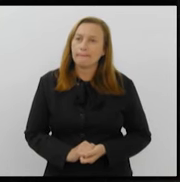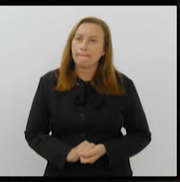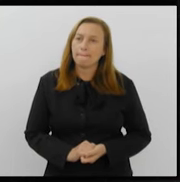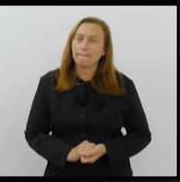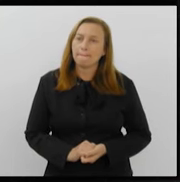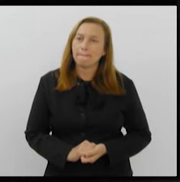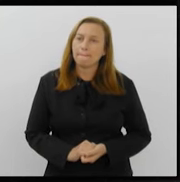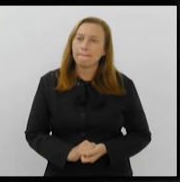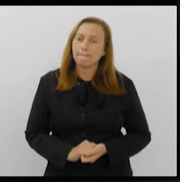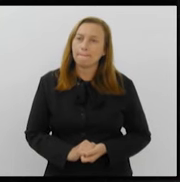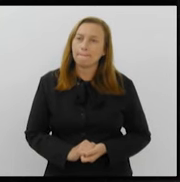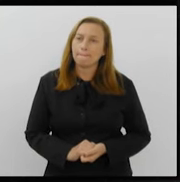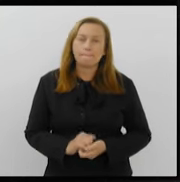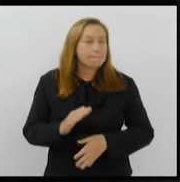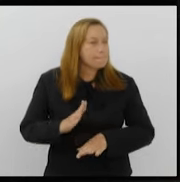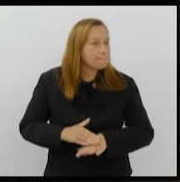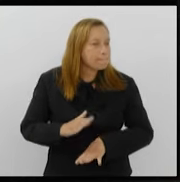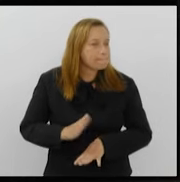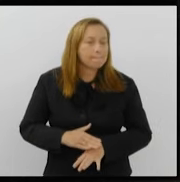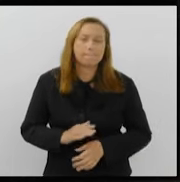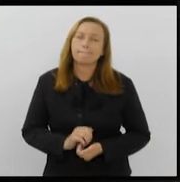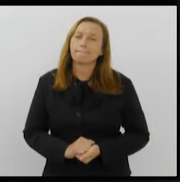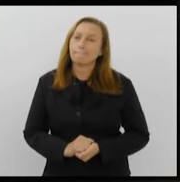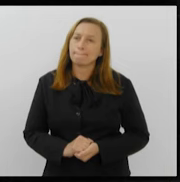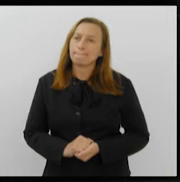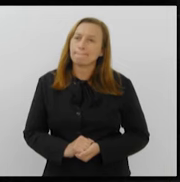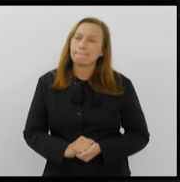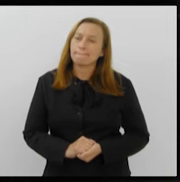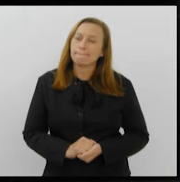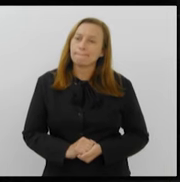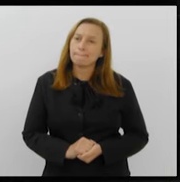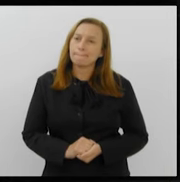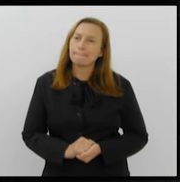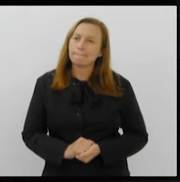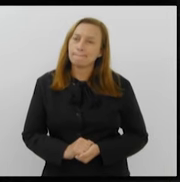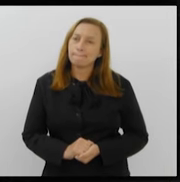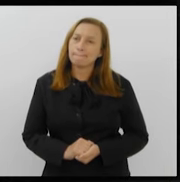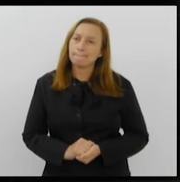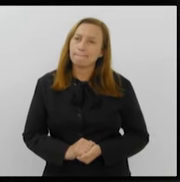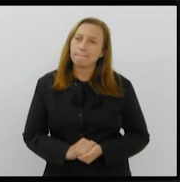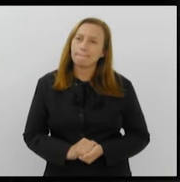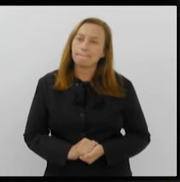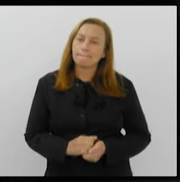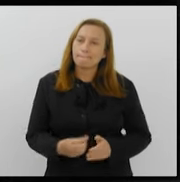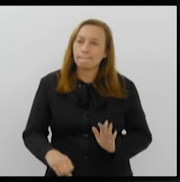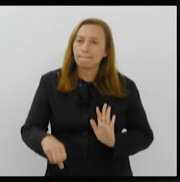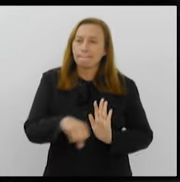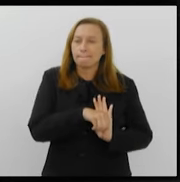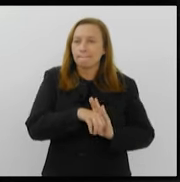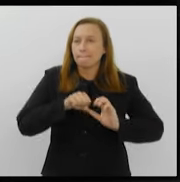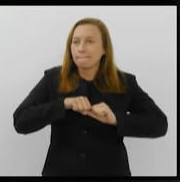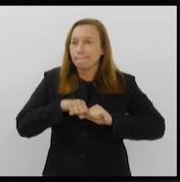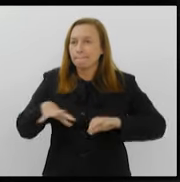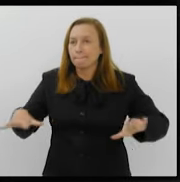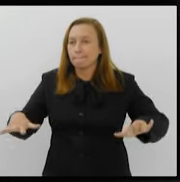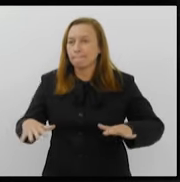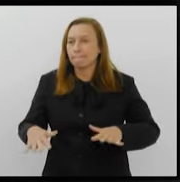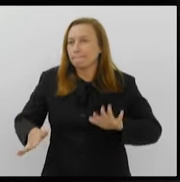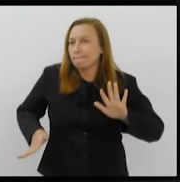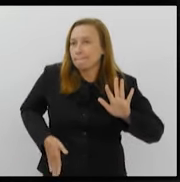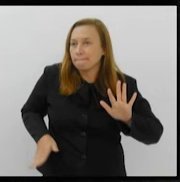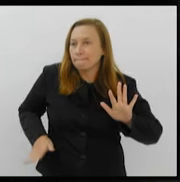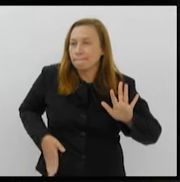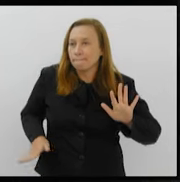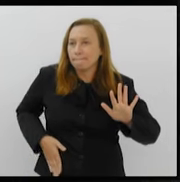E a cada dia mais que isso se estende, a criminalidade se espraia. O vagabundo